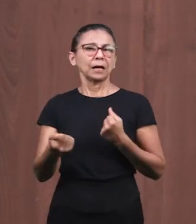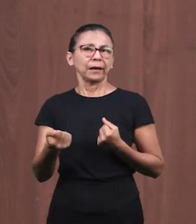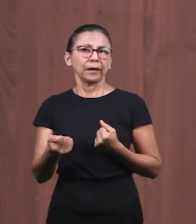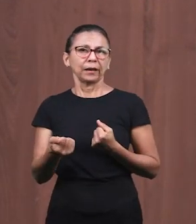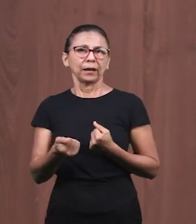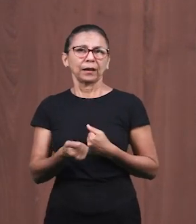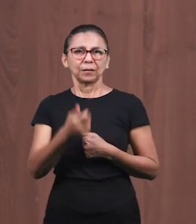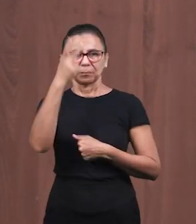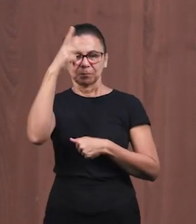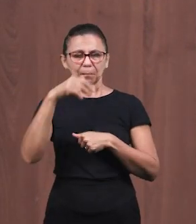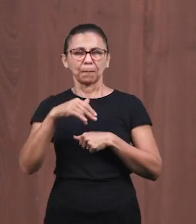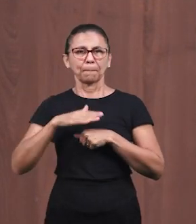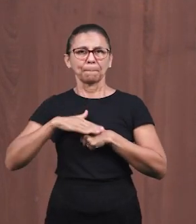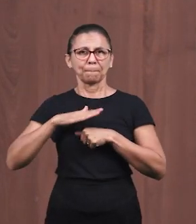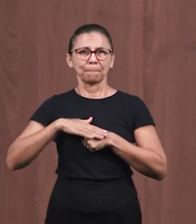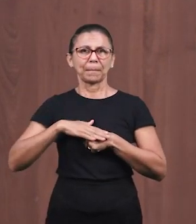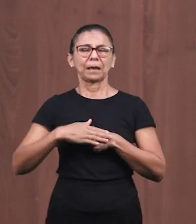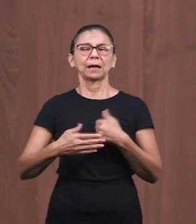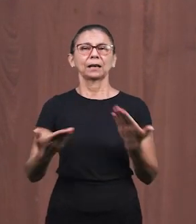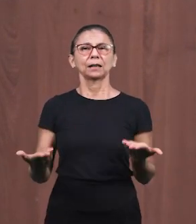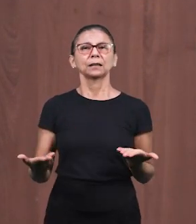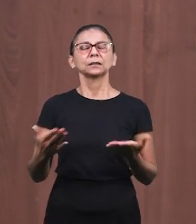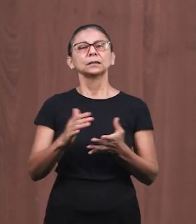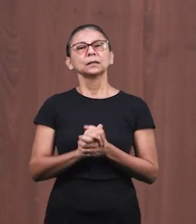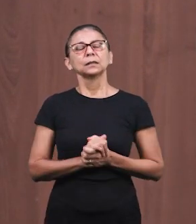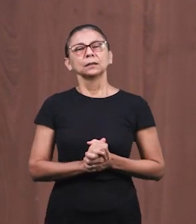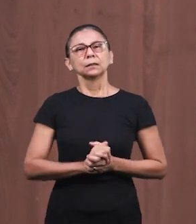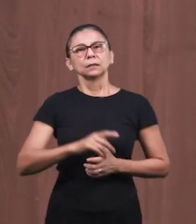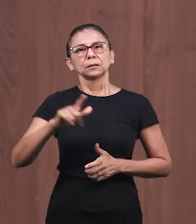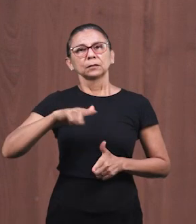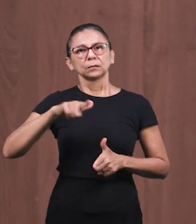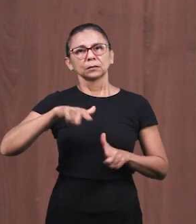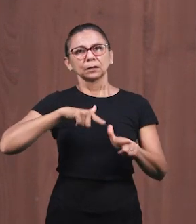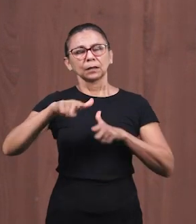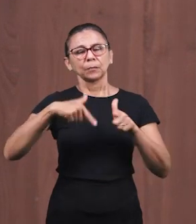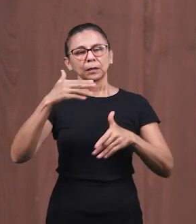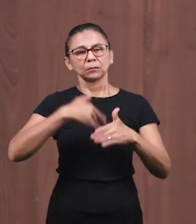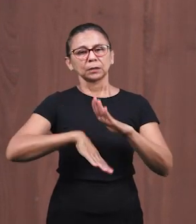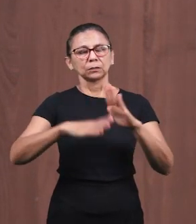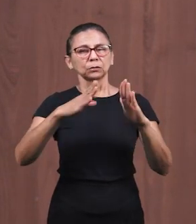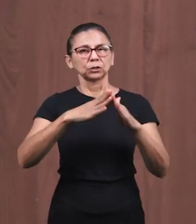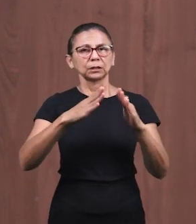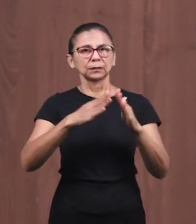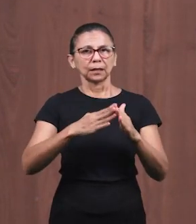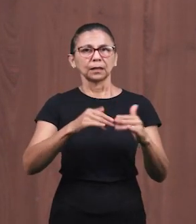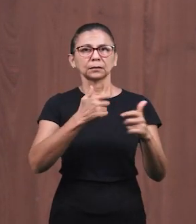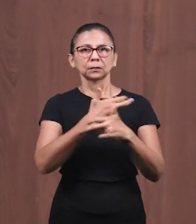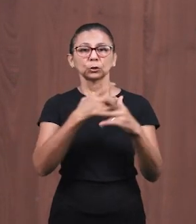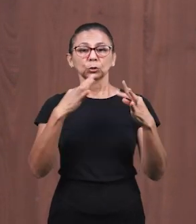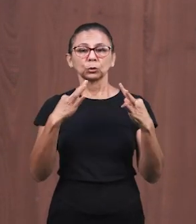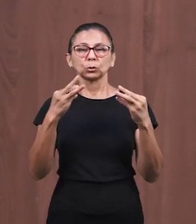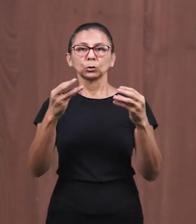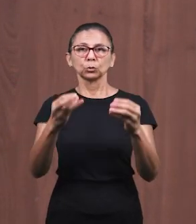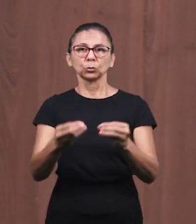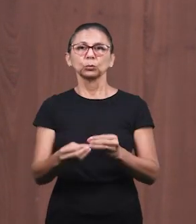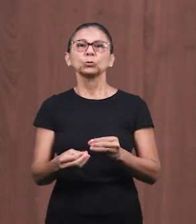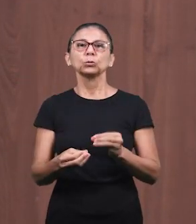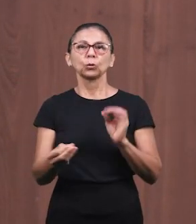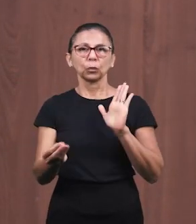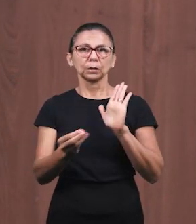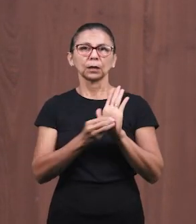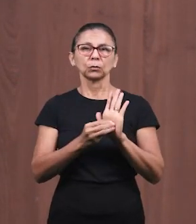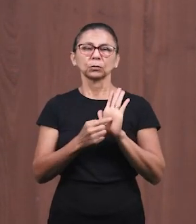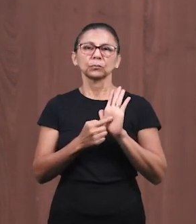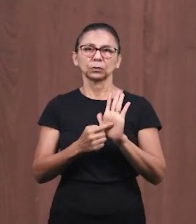cuidados pessoais, os espaços domésticos, os espaços de estudos, e todos esses episódios estão disponíveis no canal